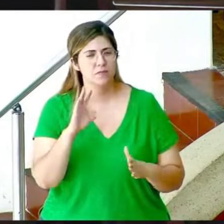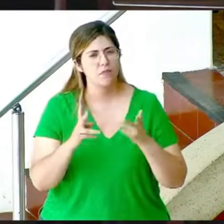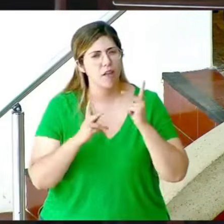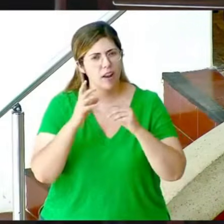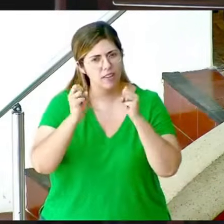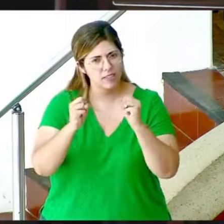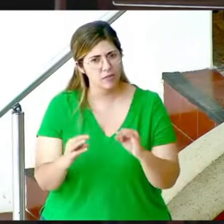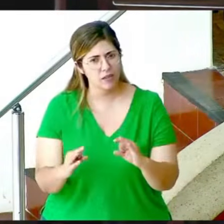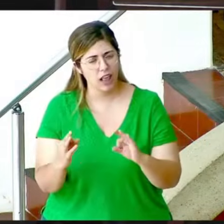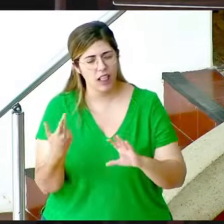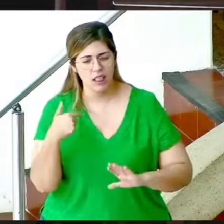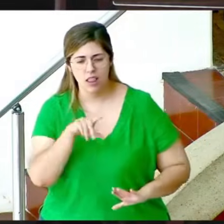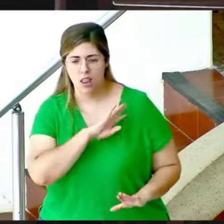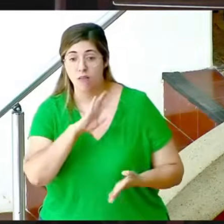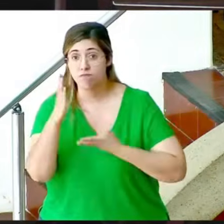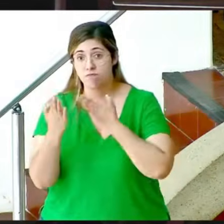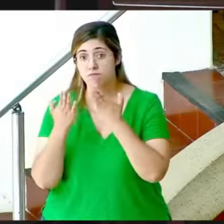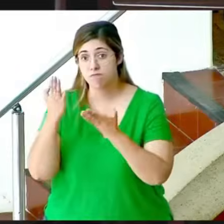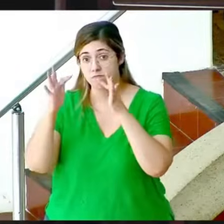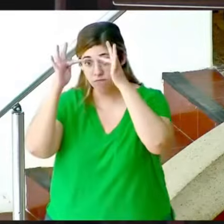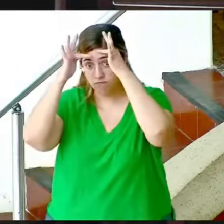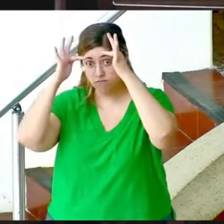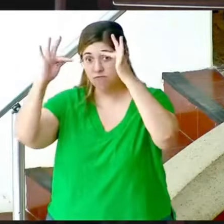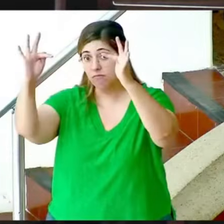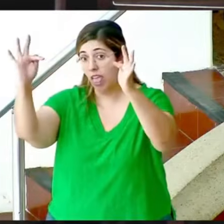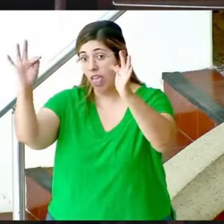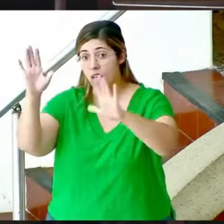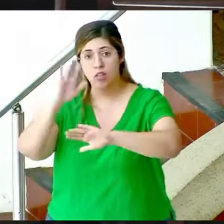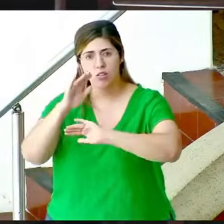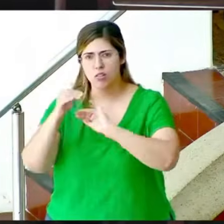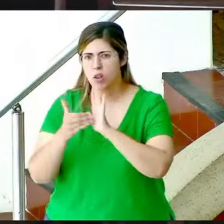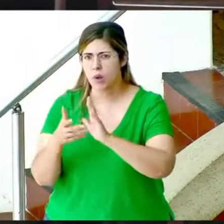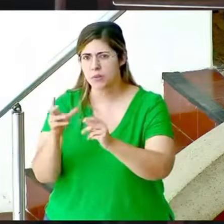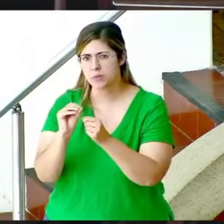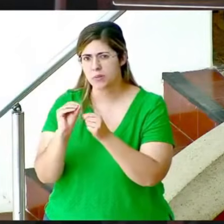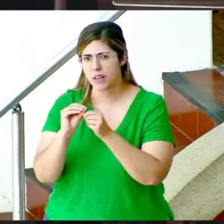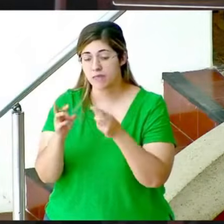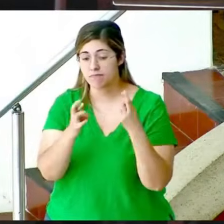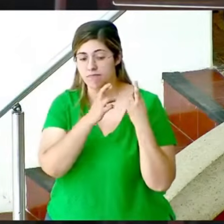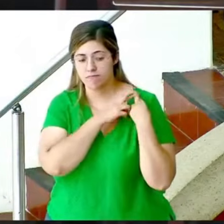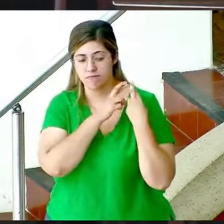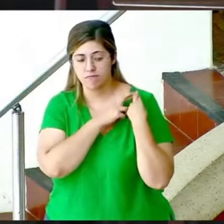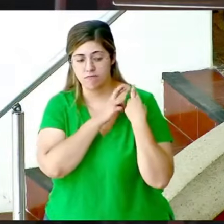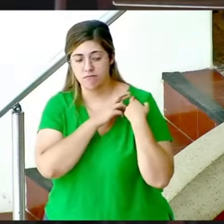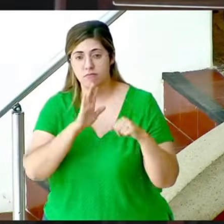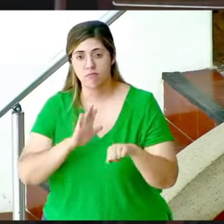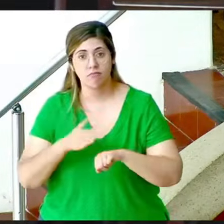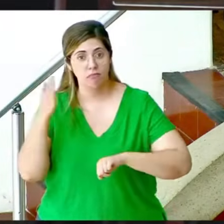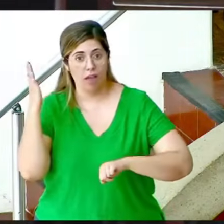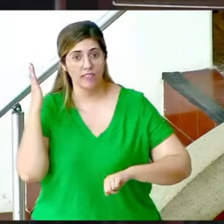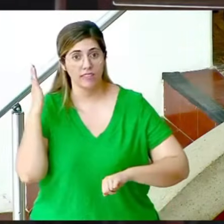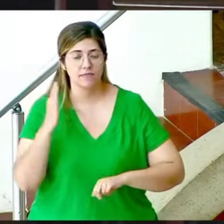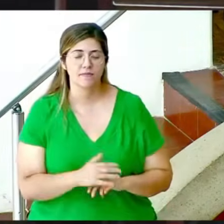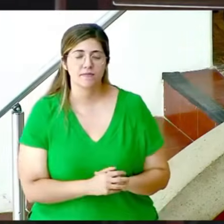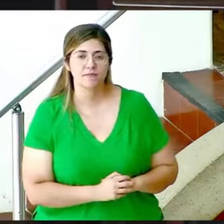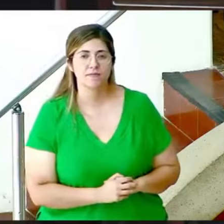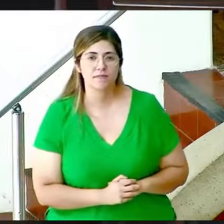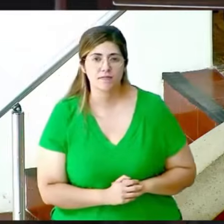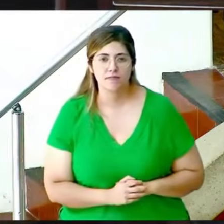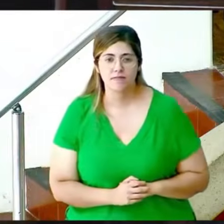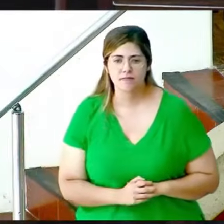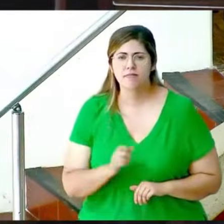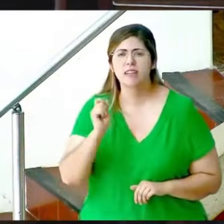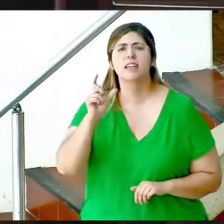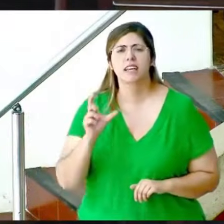é o mordomo fiel e prudente para que eu possa dar a ele responsabilidades sublimes, grandes? Quem